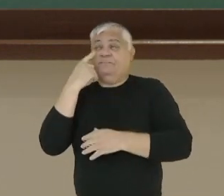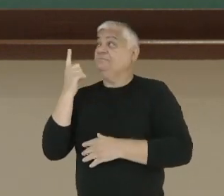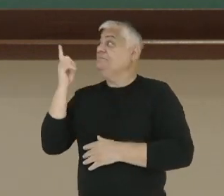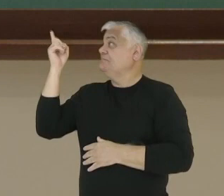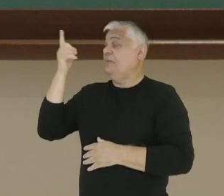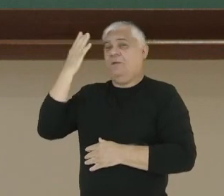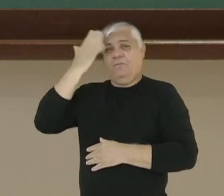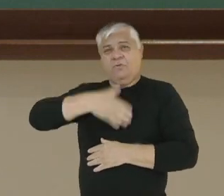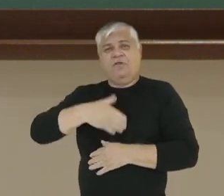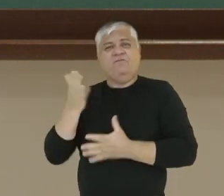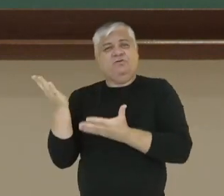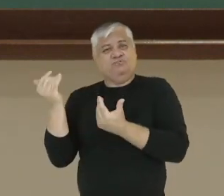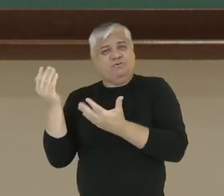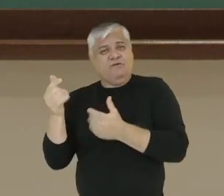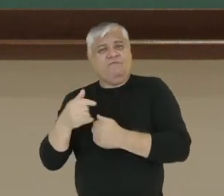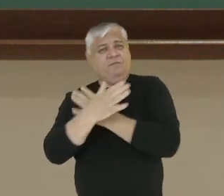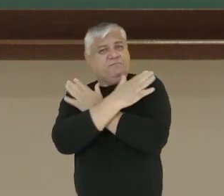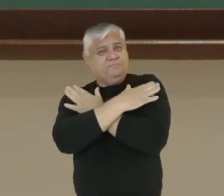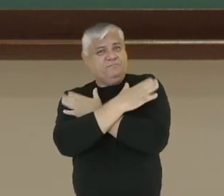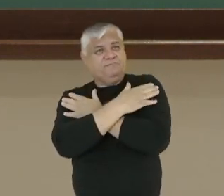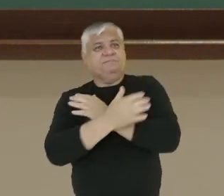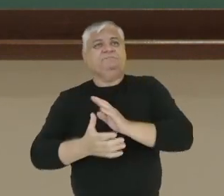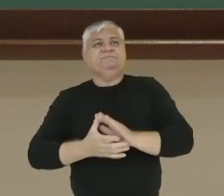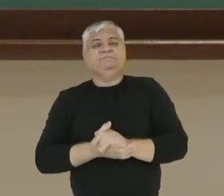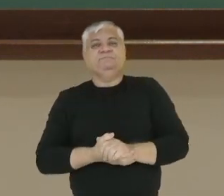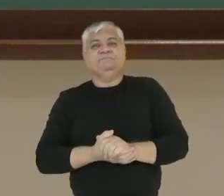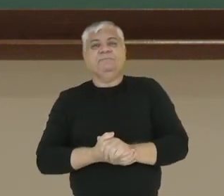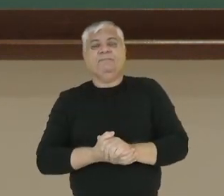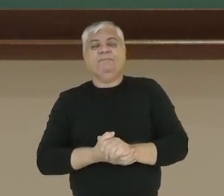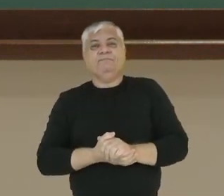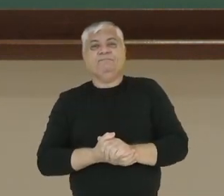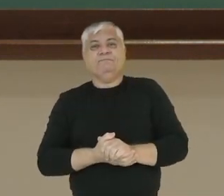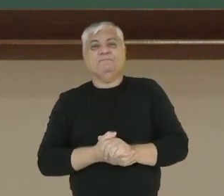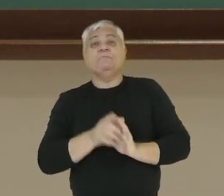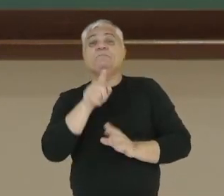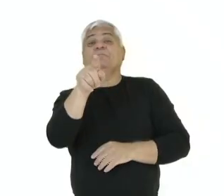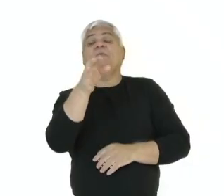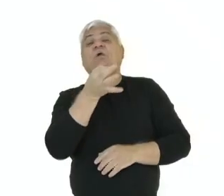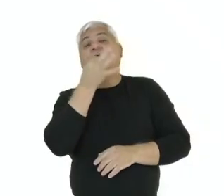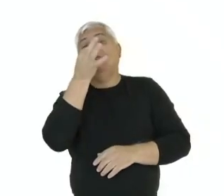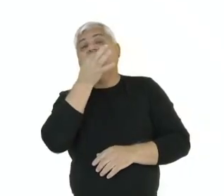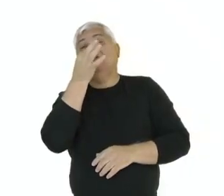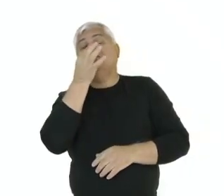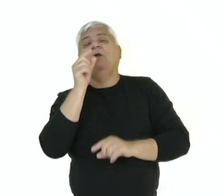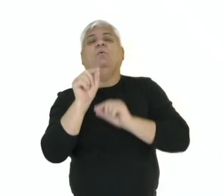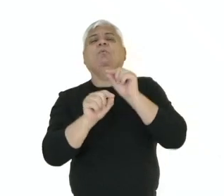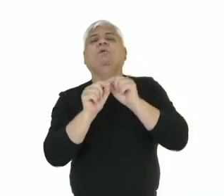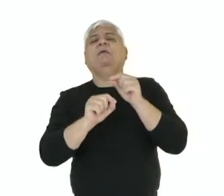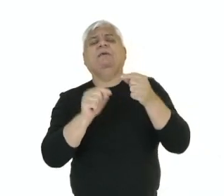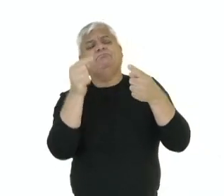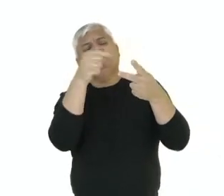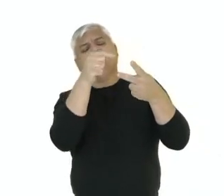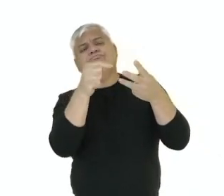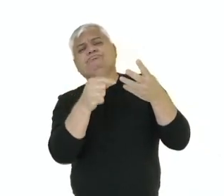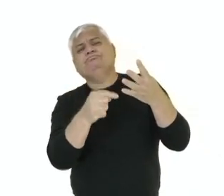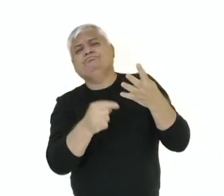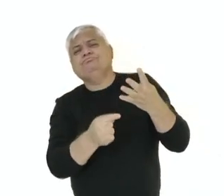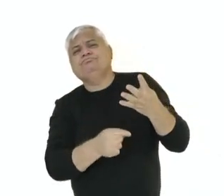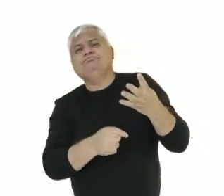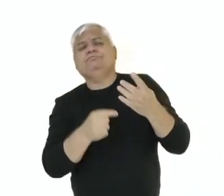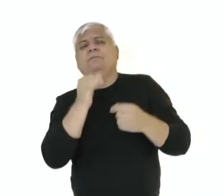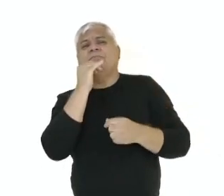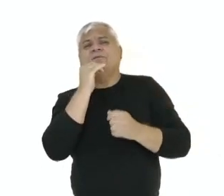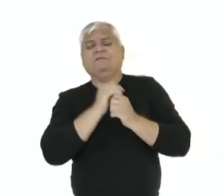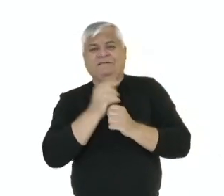de jovens desempregados, tá? Na sua opinião, que fatores podem influenciar esses números?